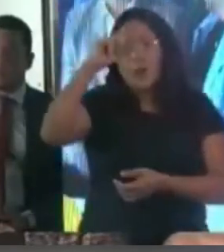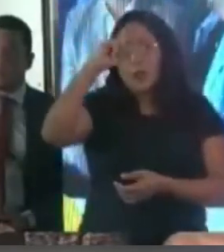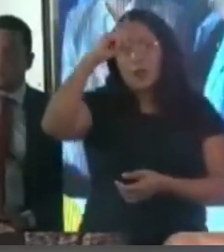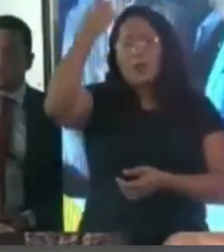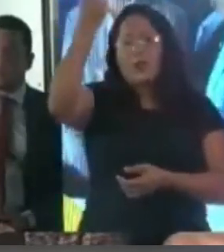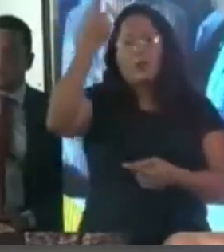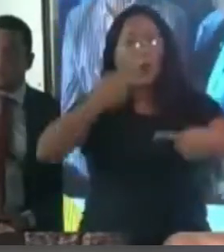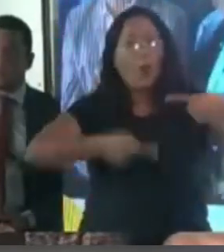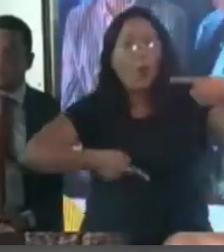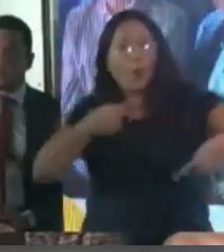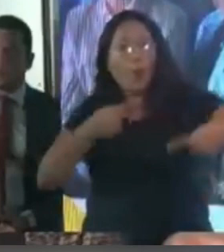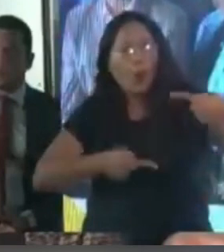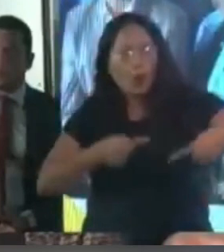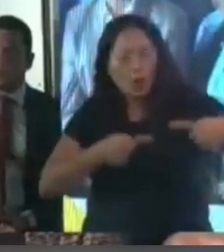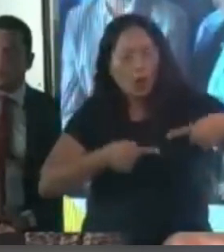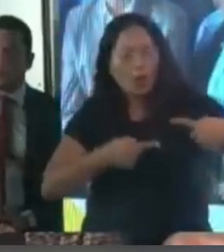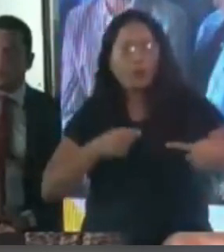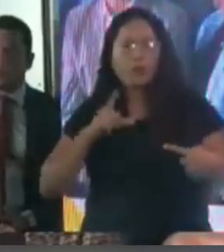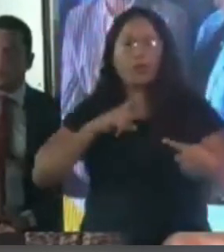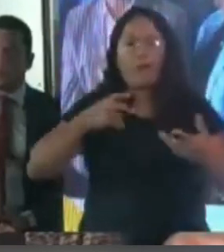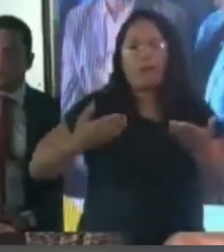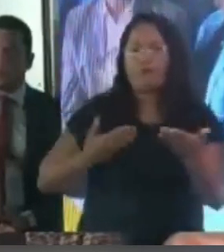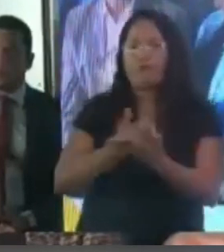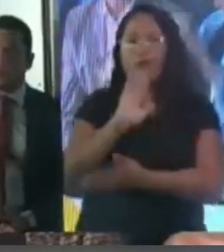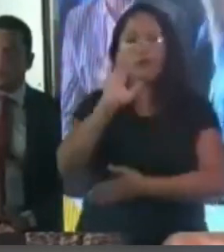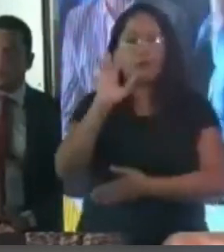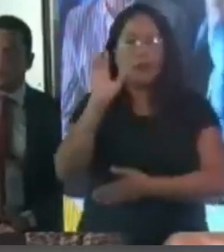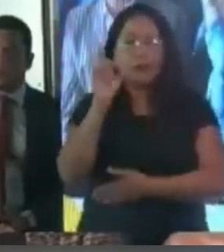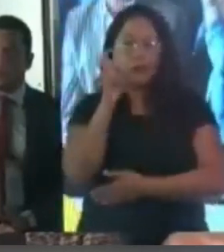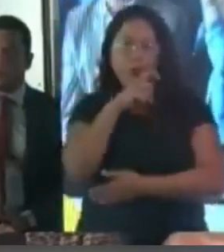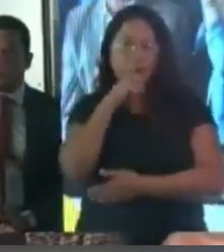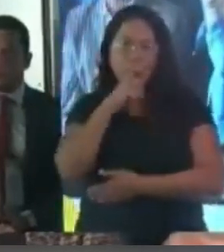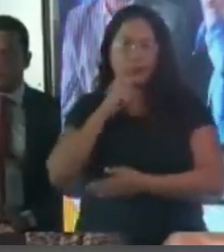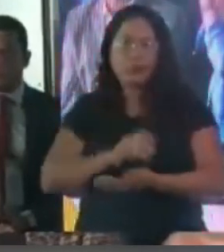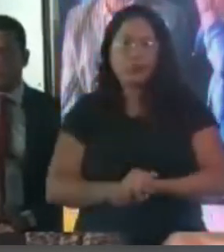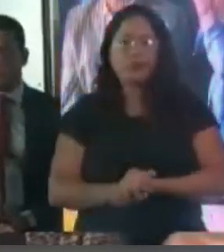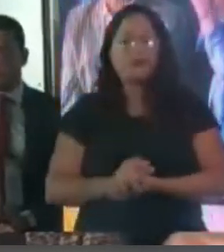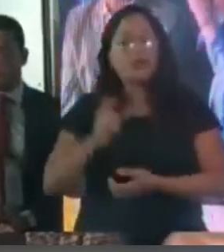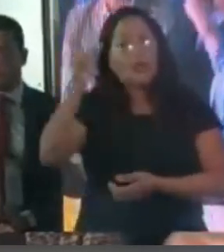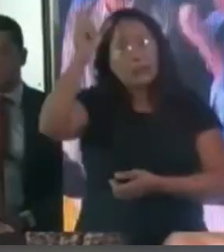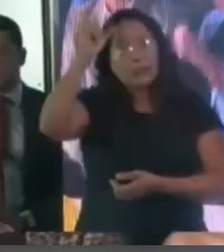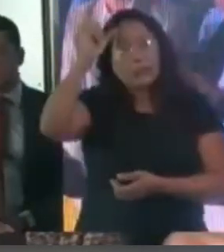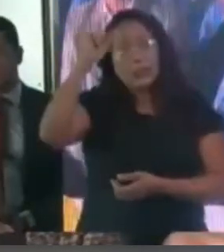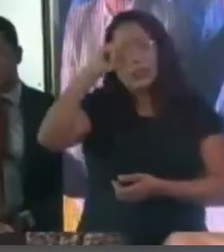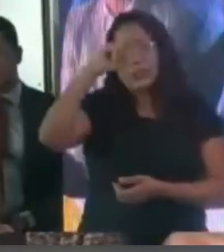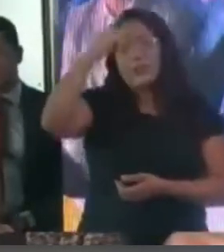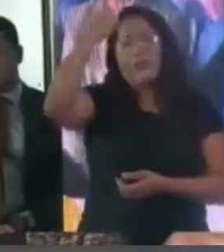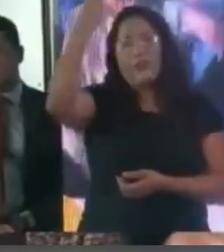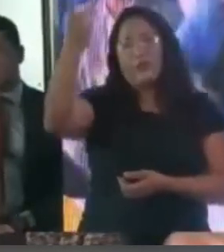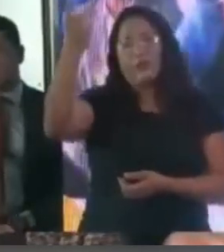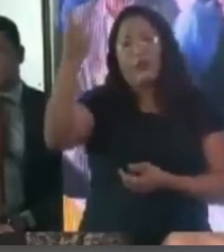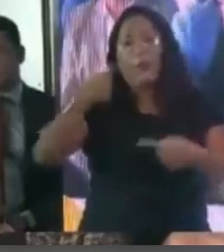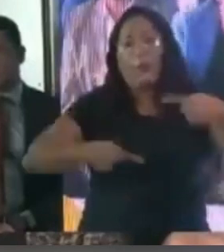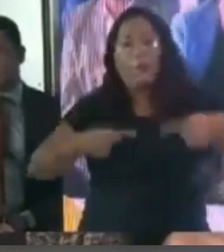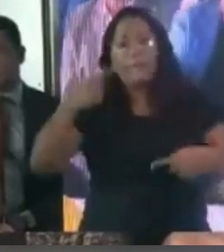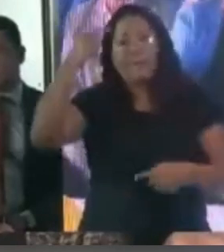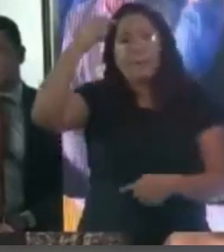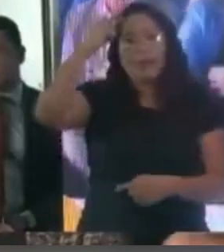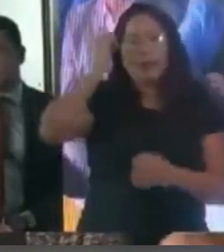que se elege com fake news. Satanás inventou político que acha que internet é brincadeira.